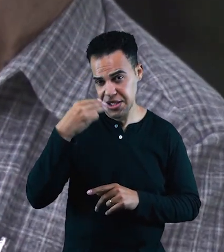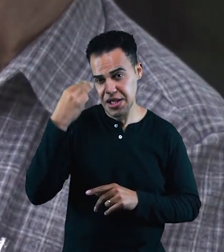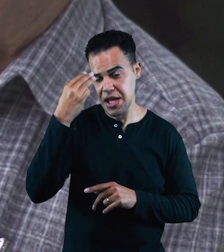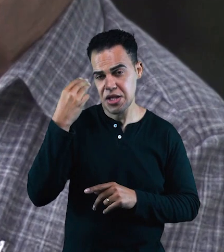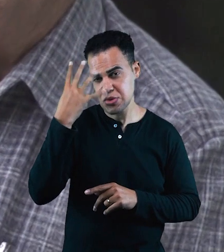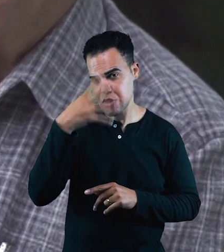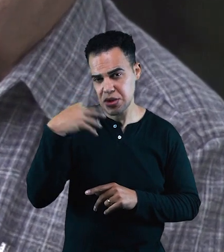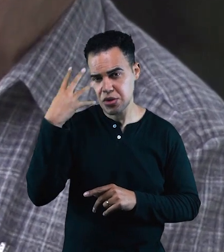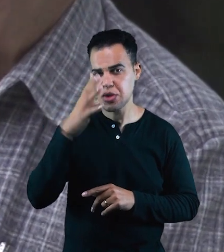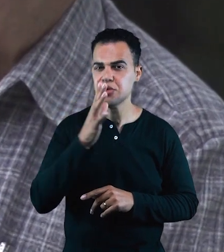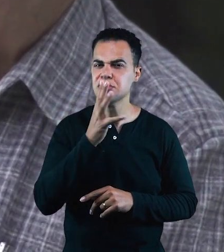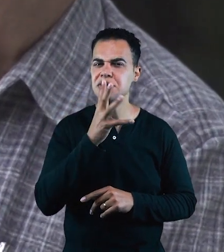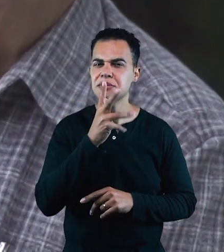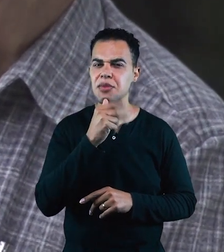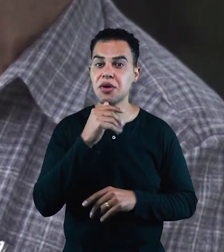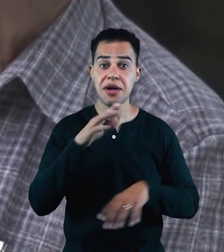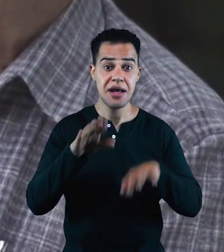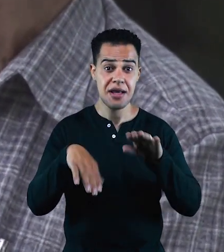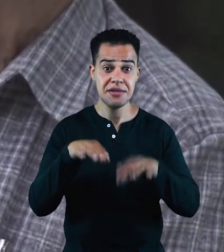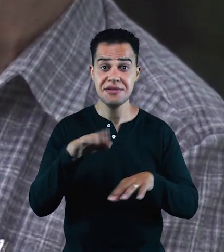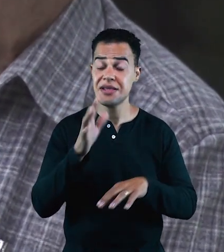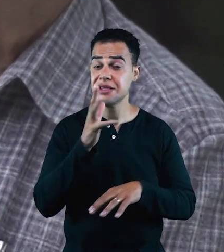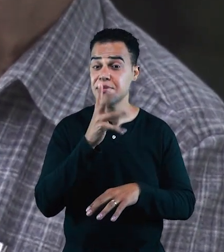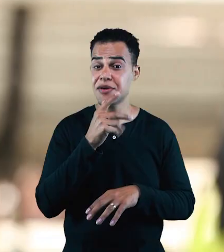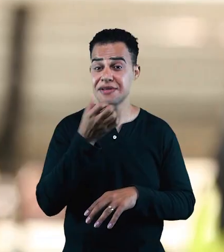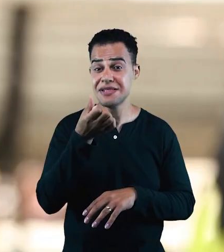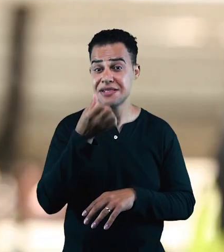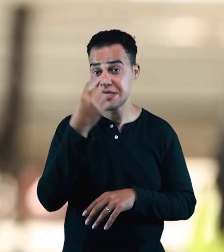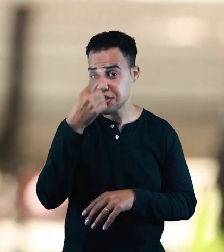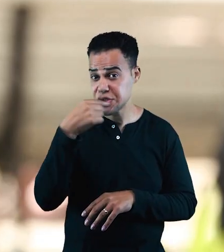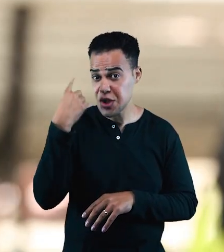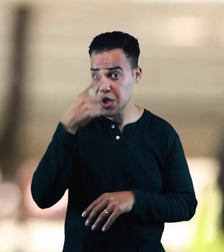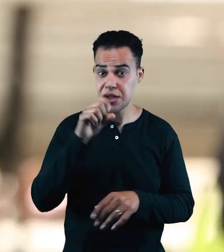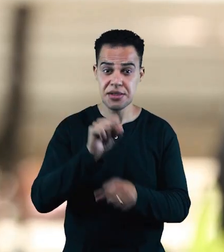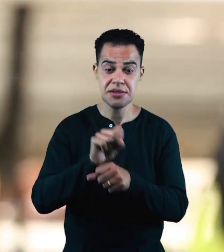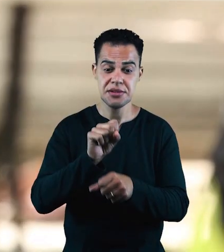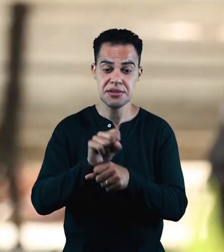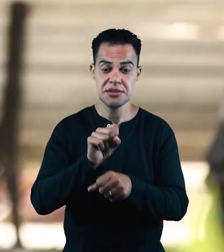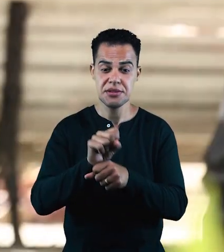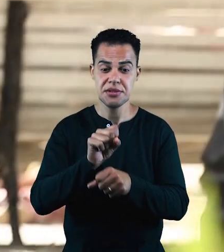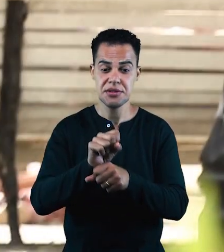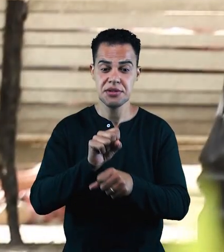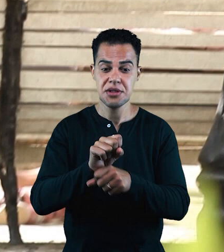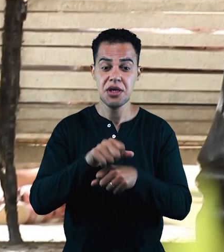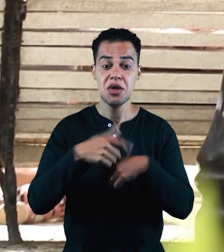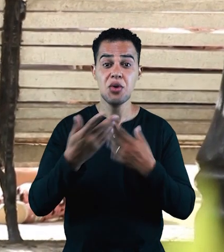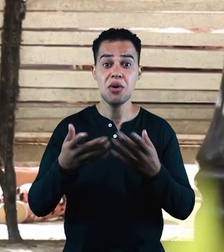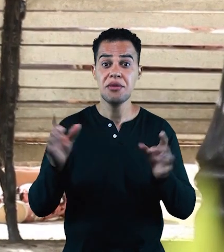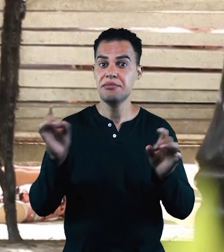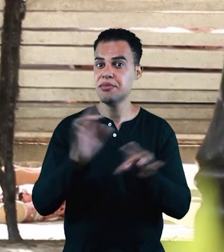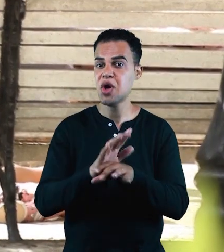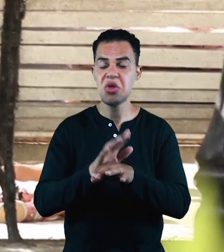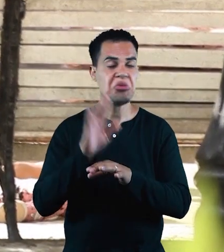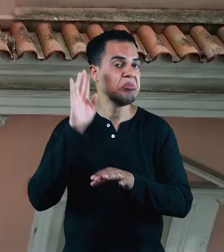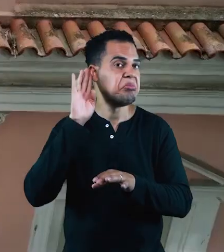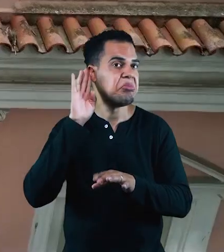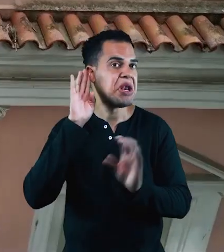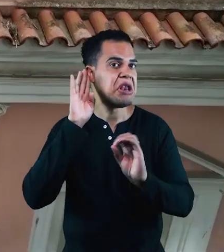3-4 horas de demora. Às vezes demorava 6 horas de espera e quando ficava pronto você não ouvia